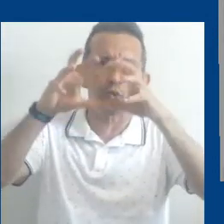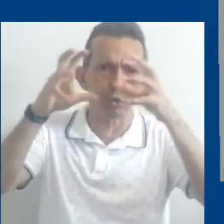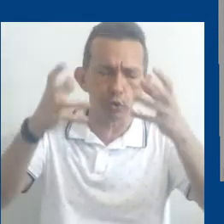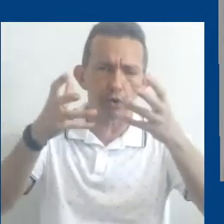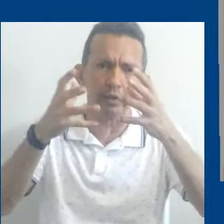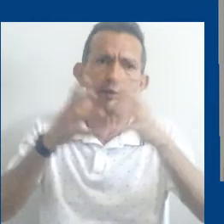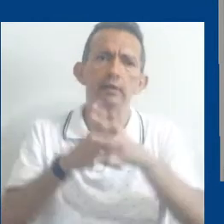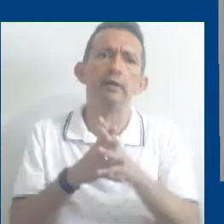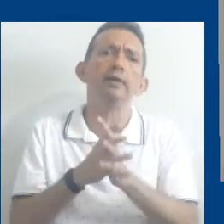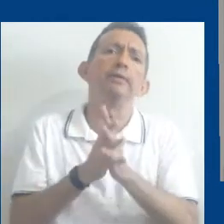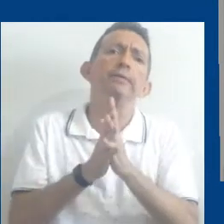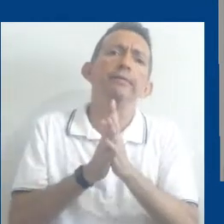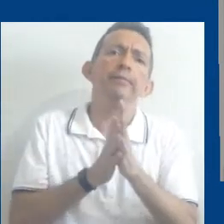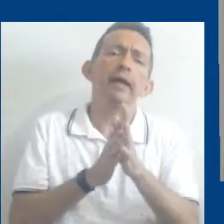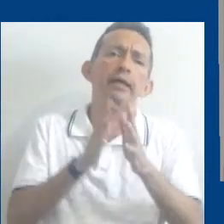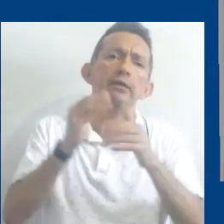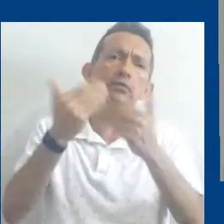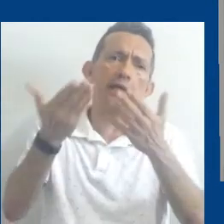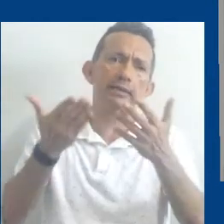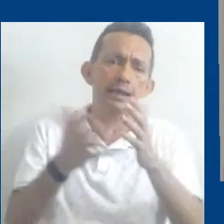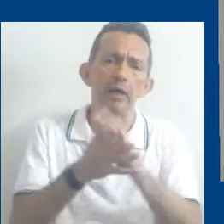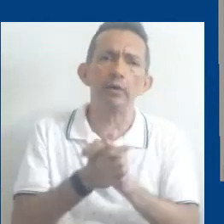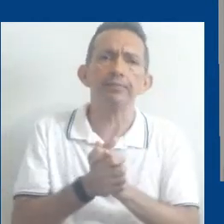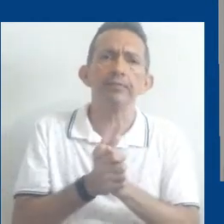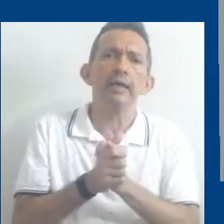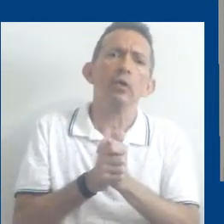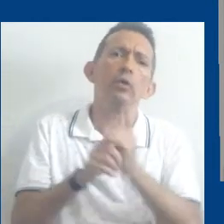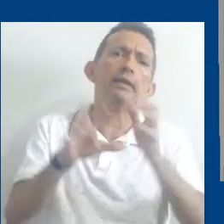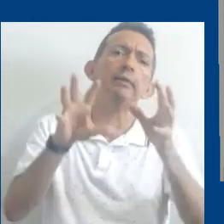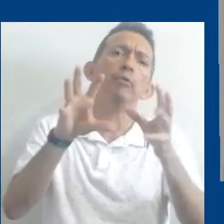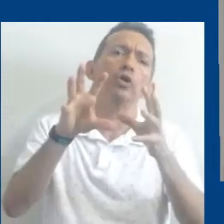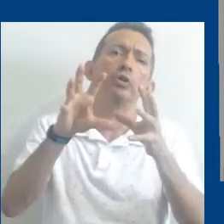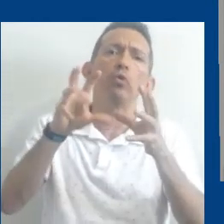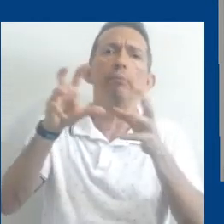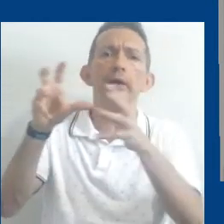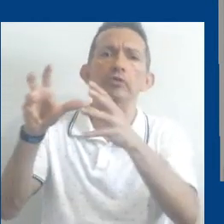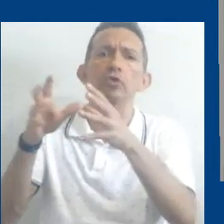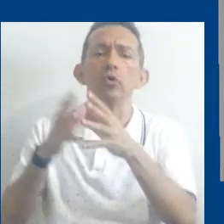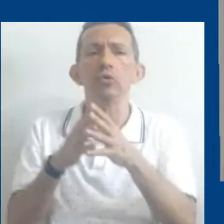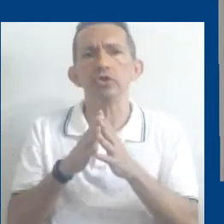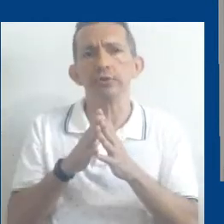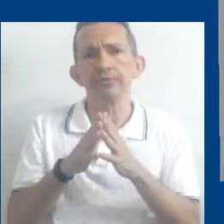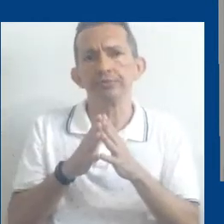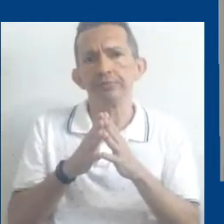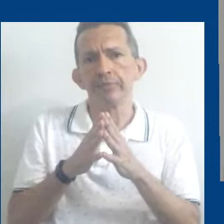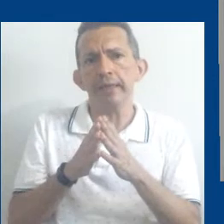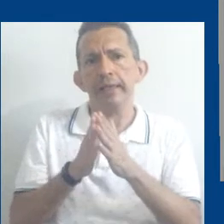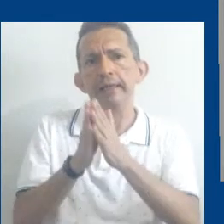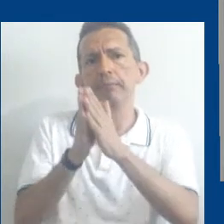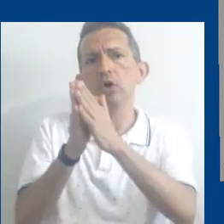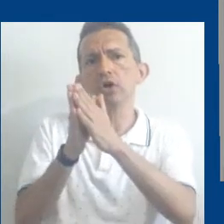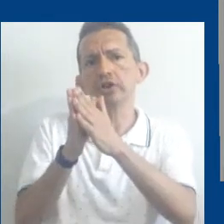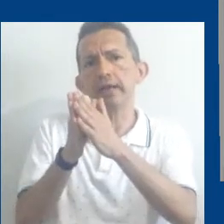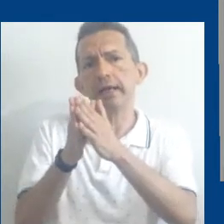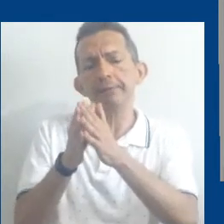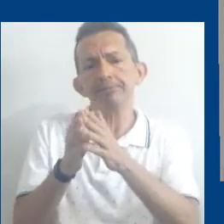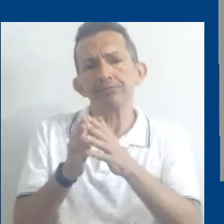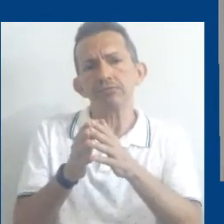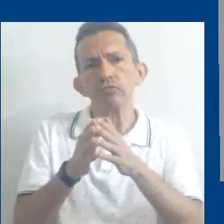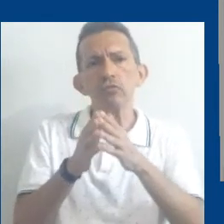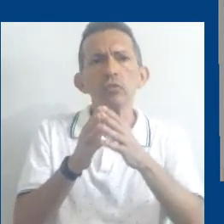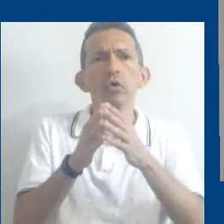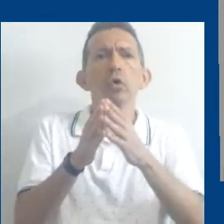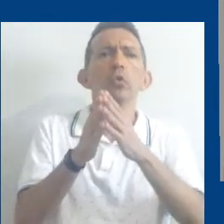na estrutura, né? A nível da célula, quando ele mostra o complexo de Golgi, ele